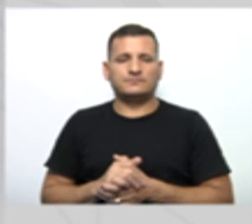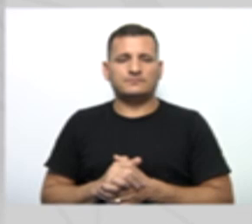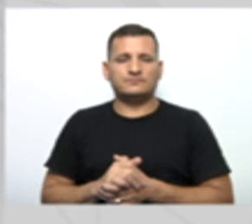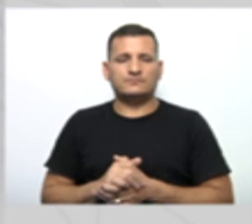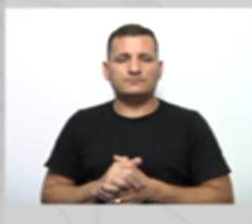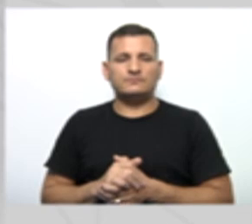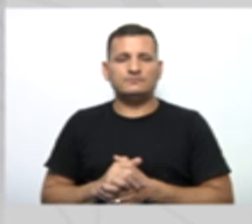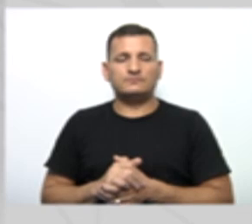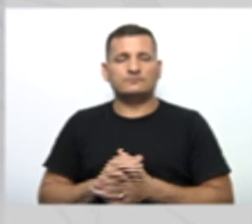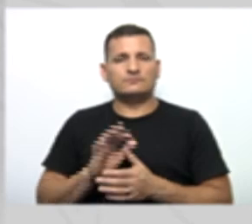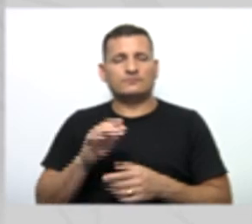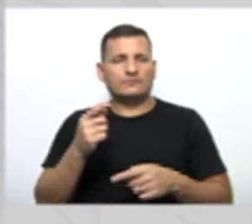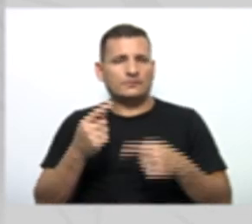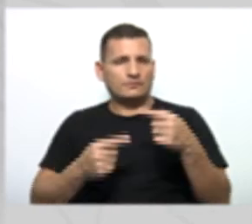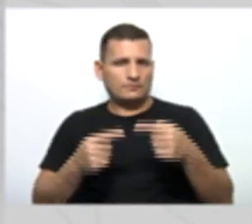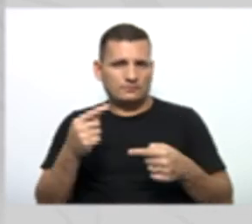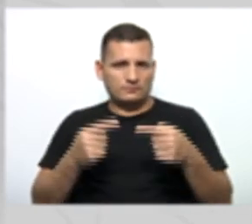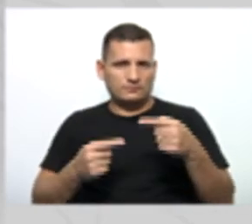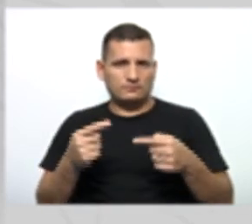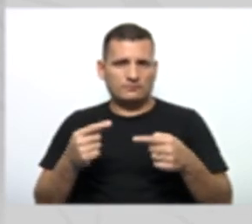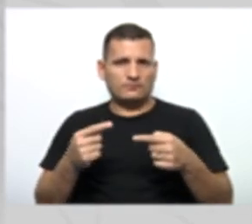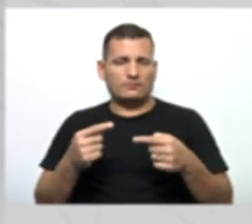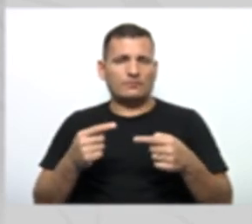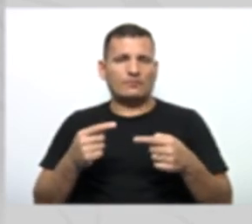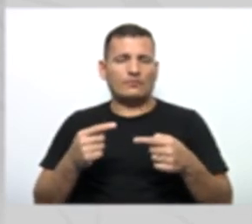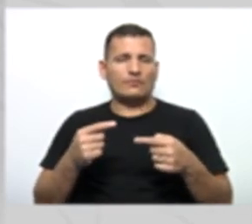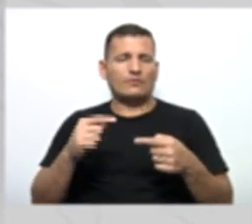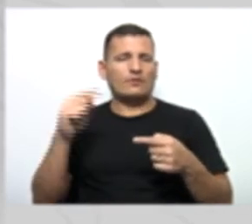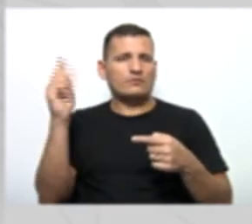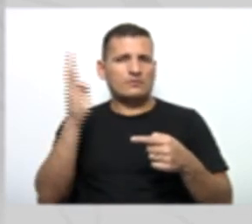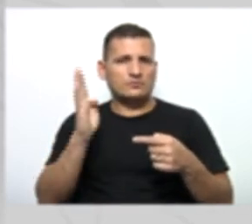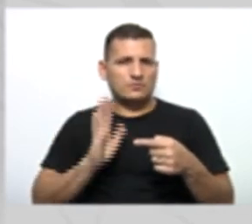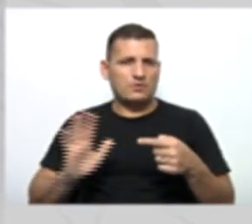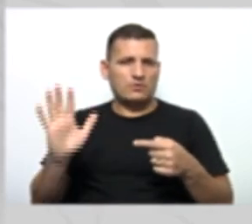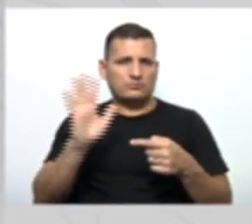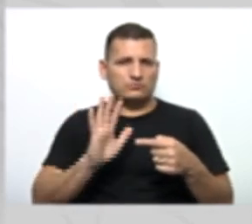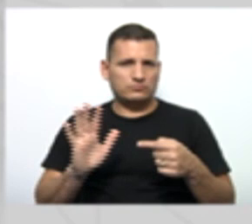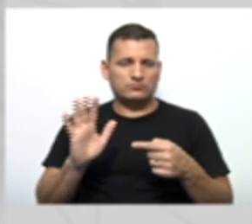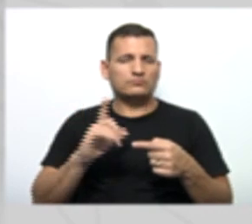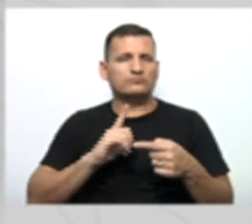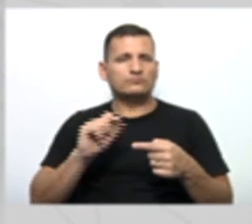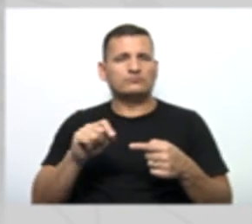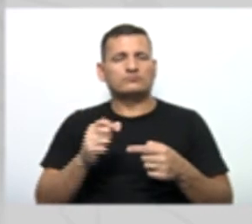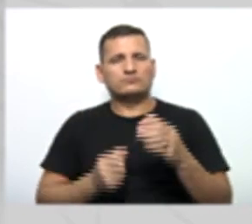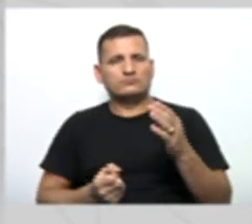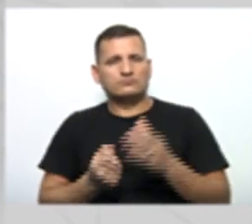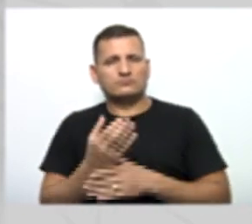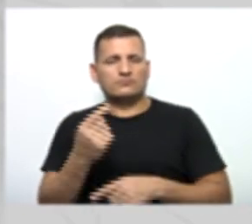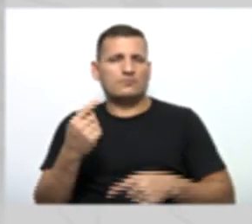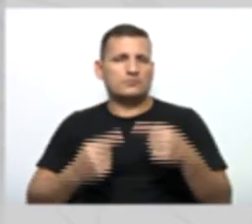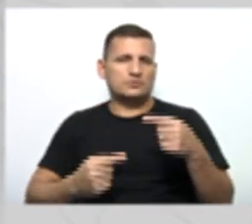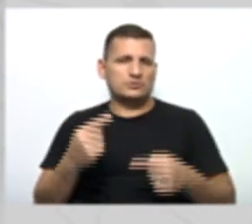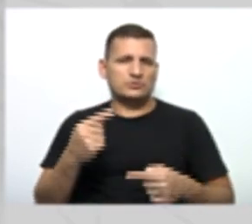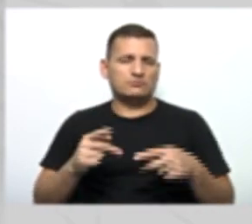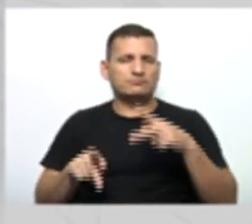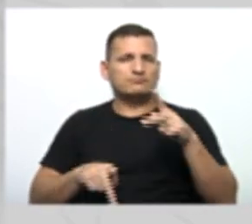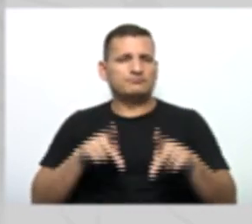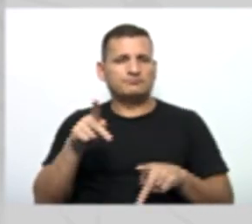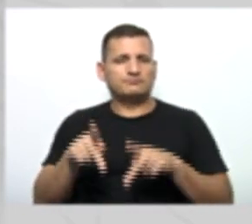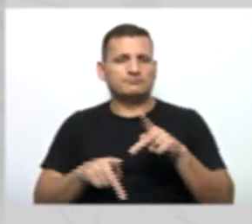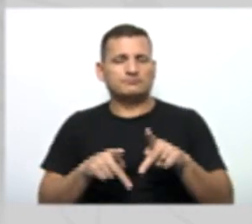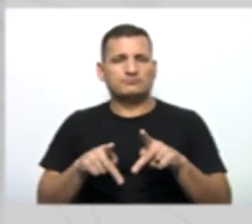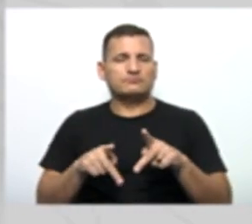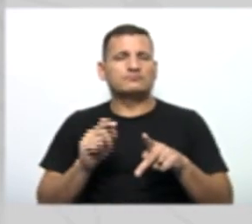Então, a Política Nacional do Meio Ambiente direciona a criação de políticas públicas voltadas à preservação do